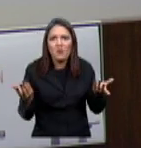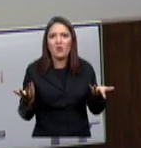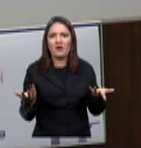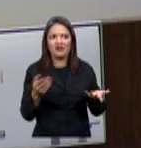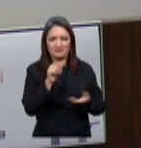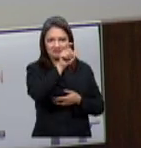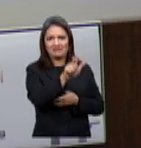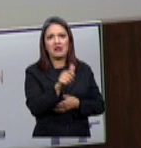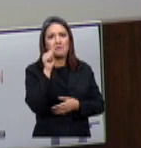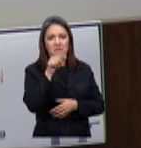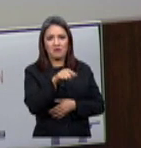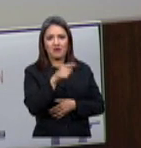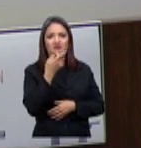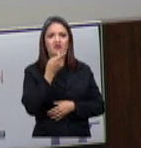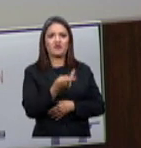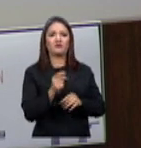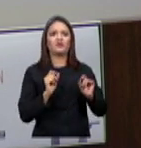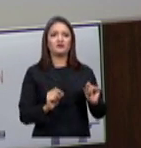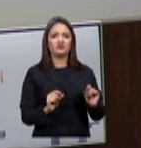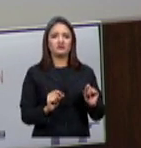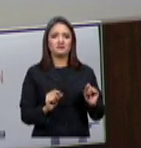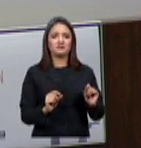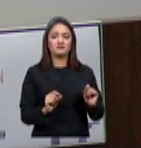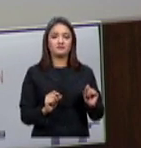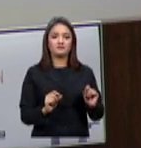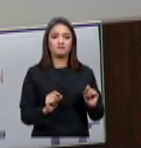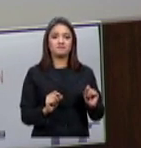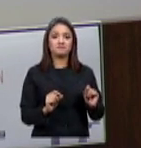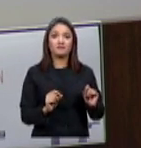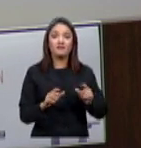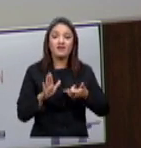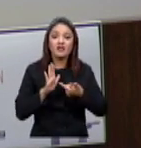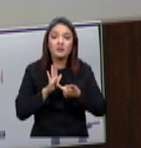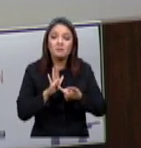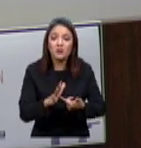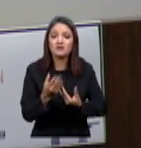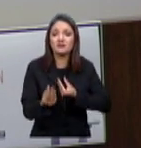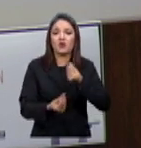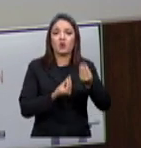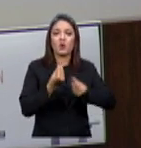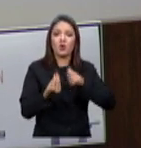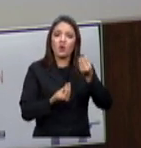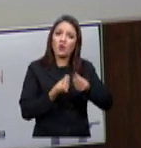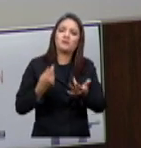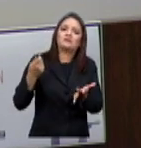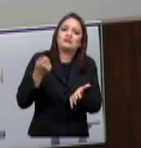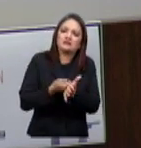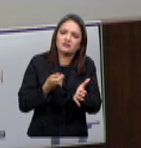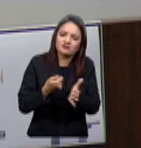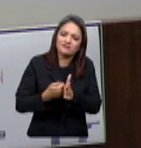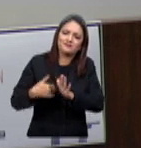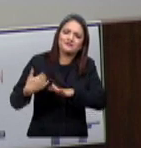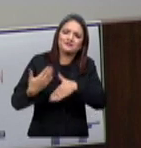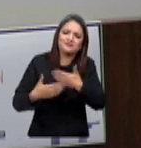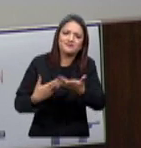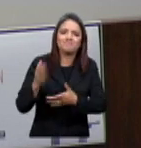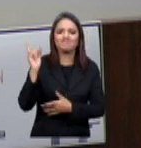e Cia ela que esta provocação mostra esse longo caminho complexo